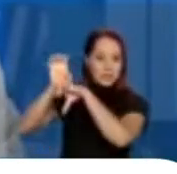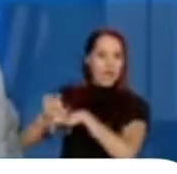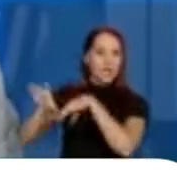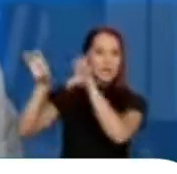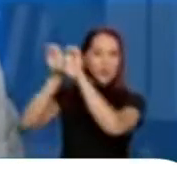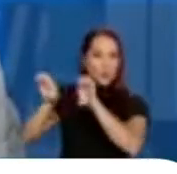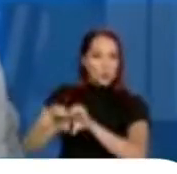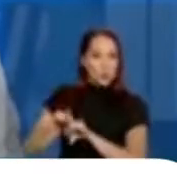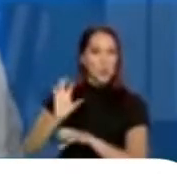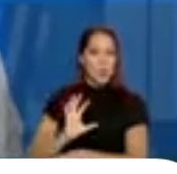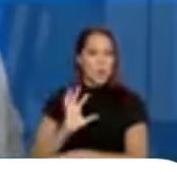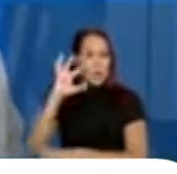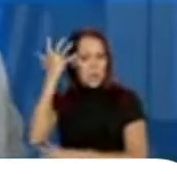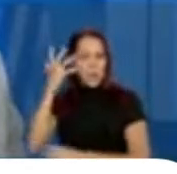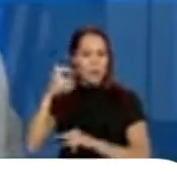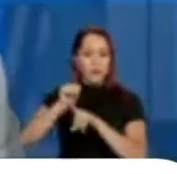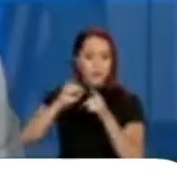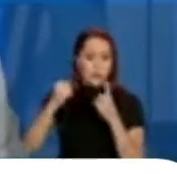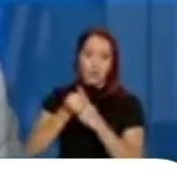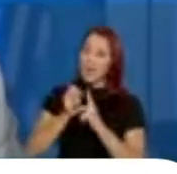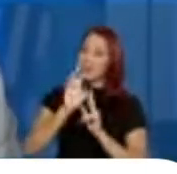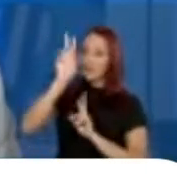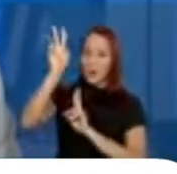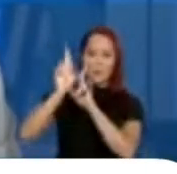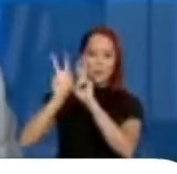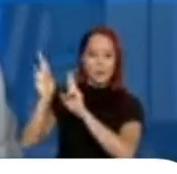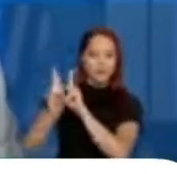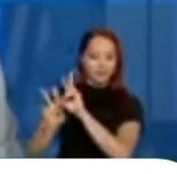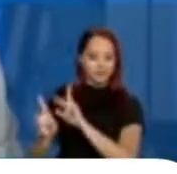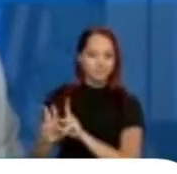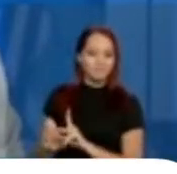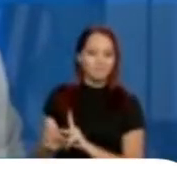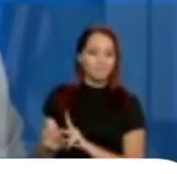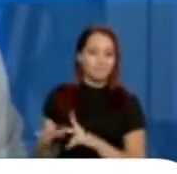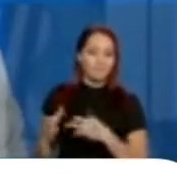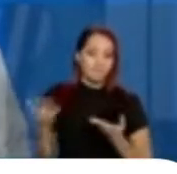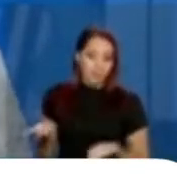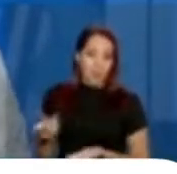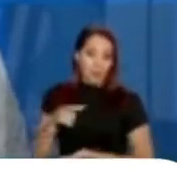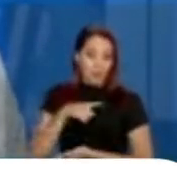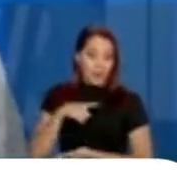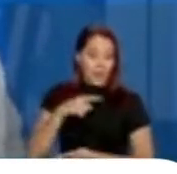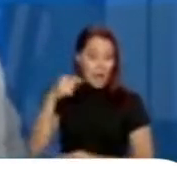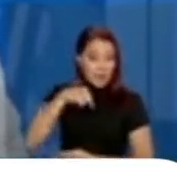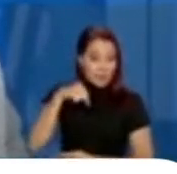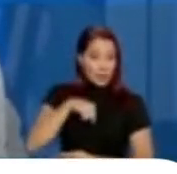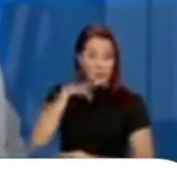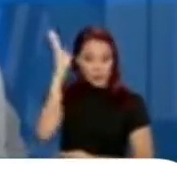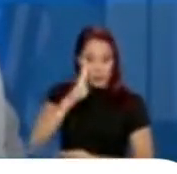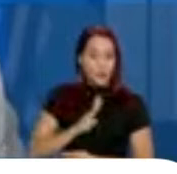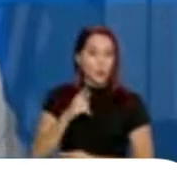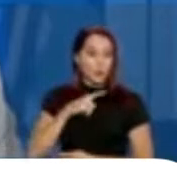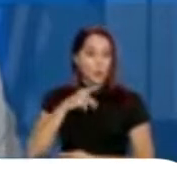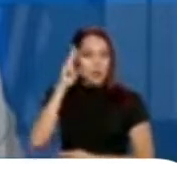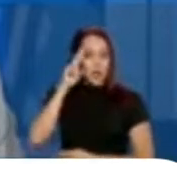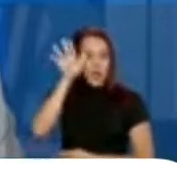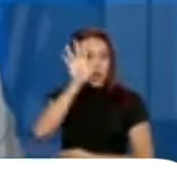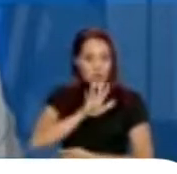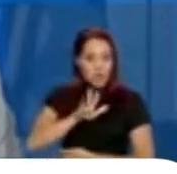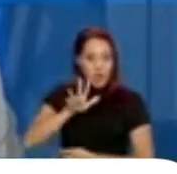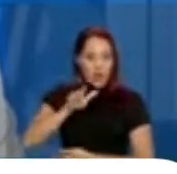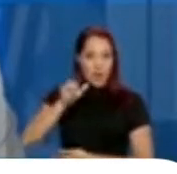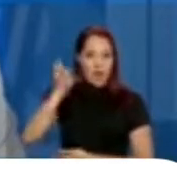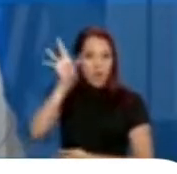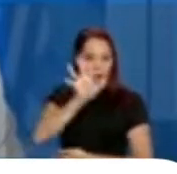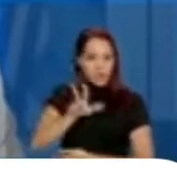estruturais, climáticas, sociais muito diversas. Nós temos, historicamente, a região norte do